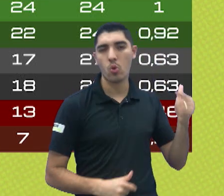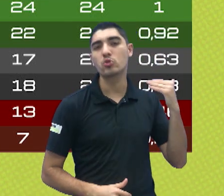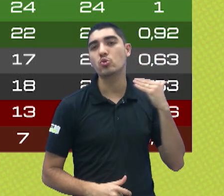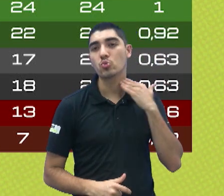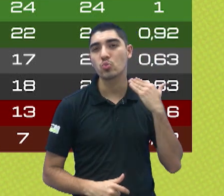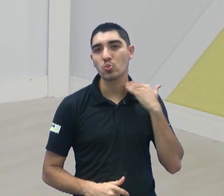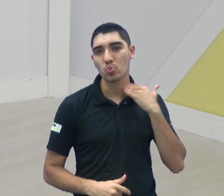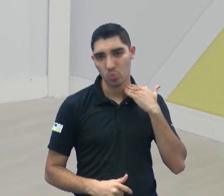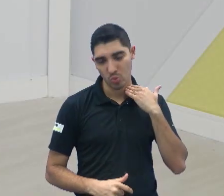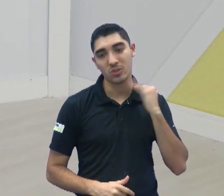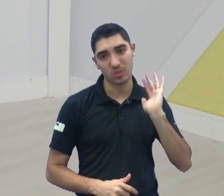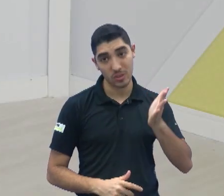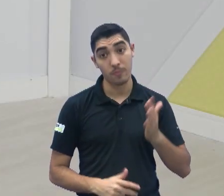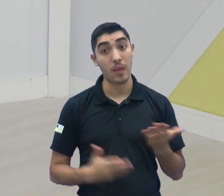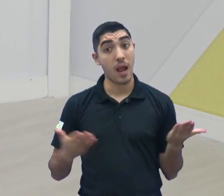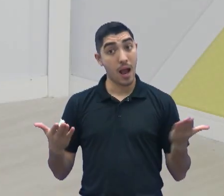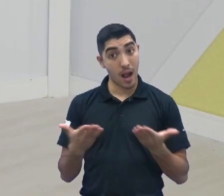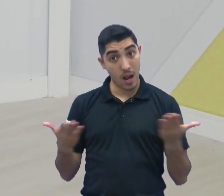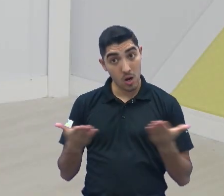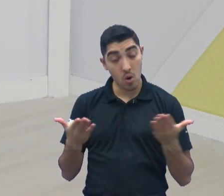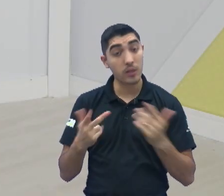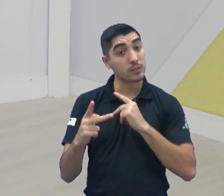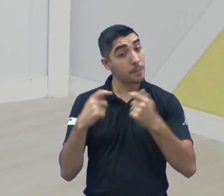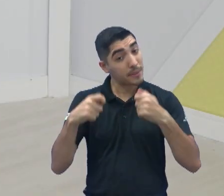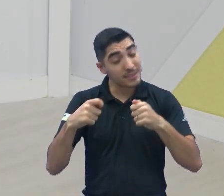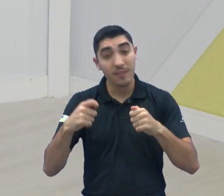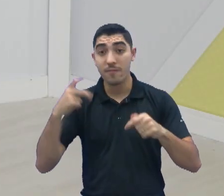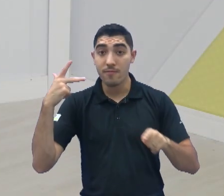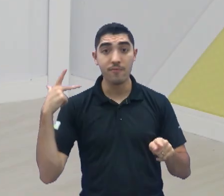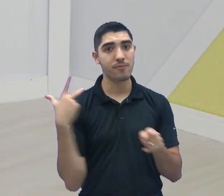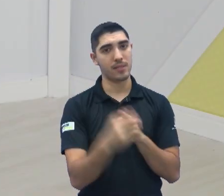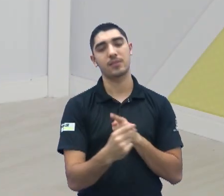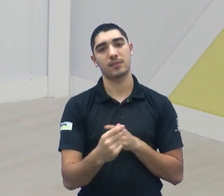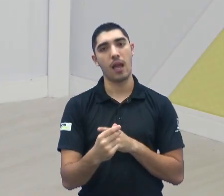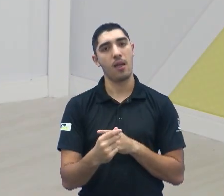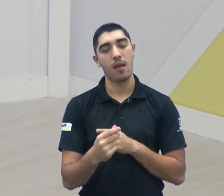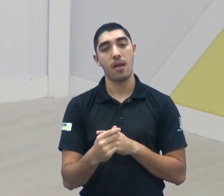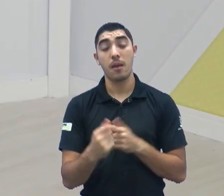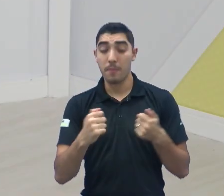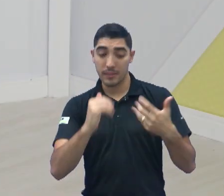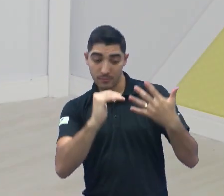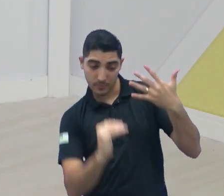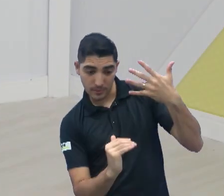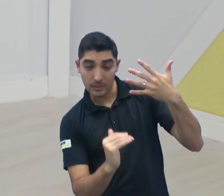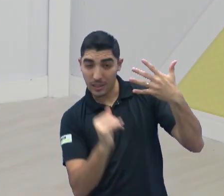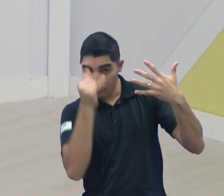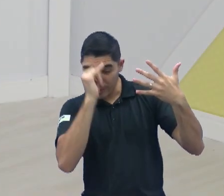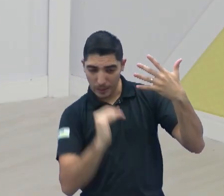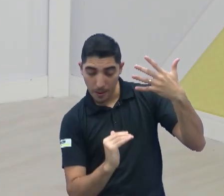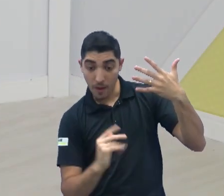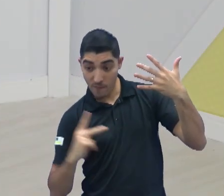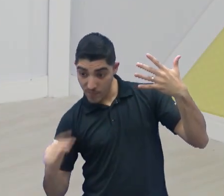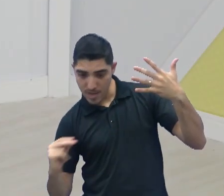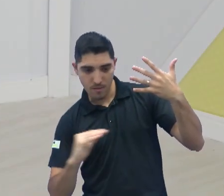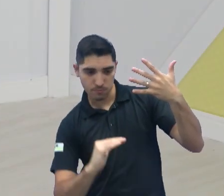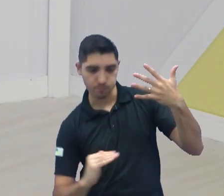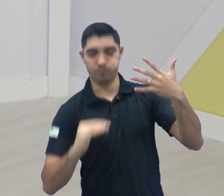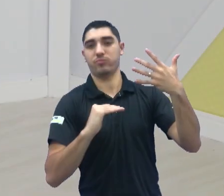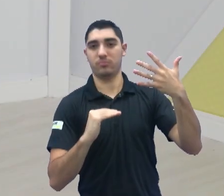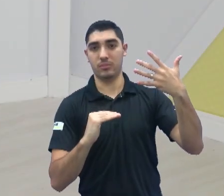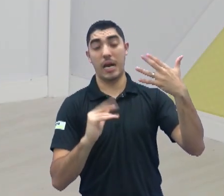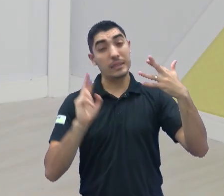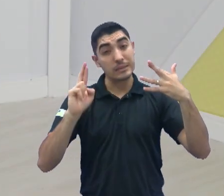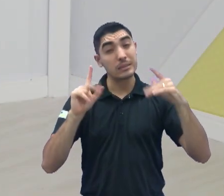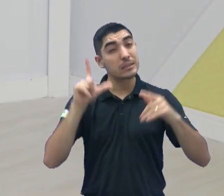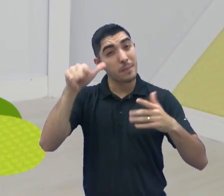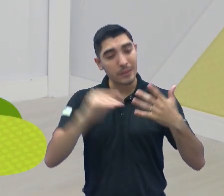vencer confrontos diretos para poder primeiro sair da zona de rebaixamento e, quem sabe, beliscar uma vaga aqui entre os 8 primeiros. Lembrando